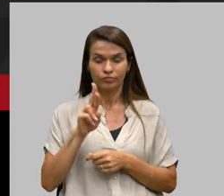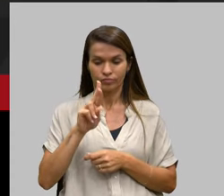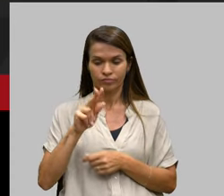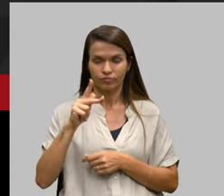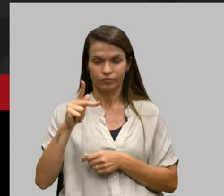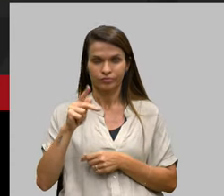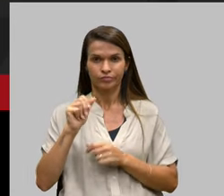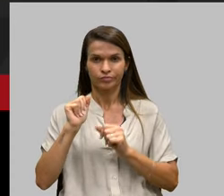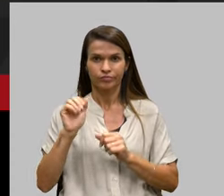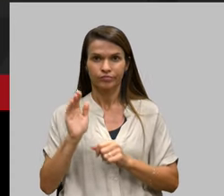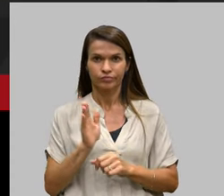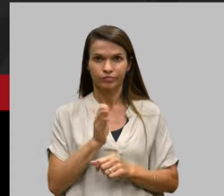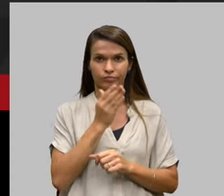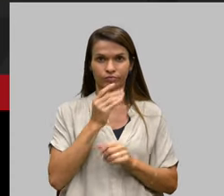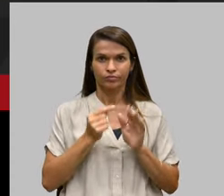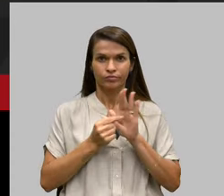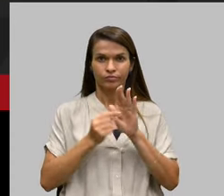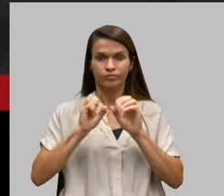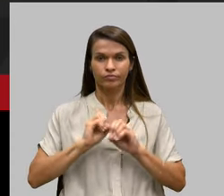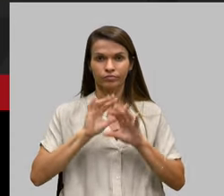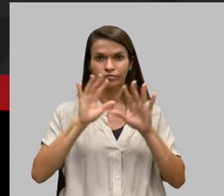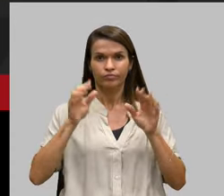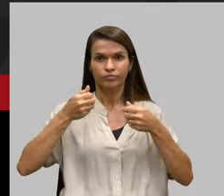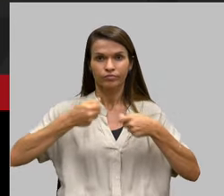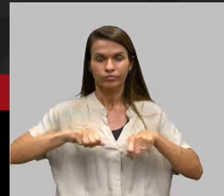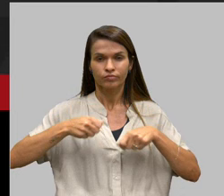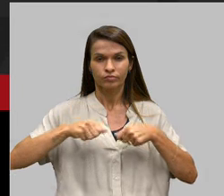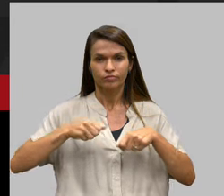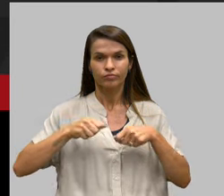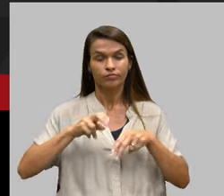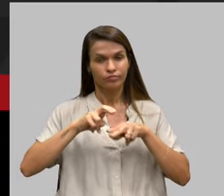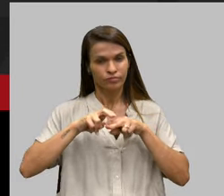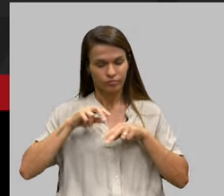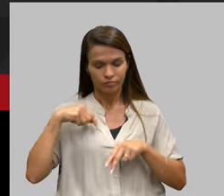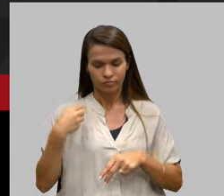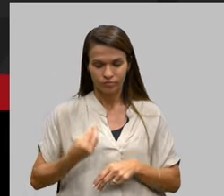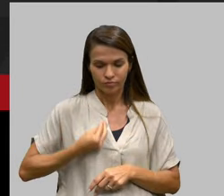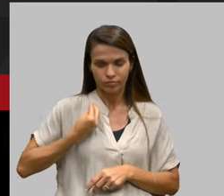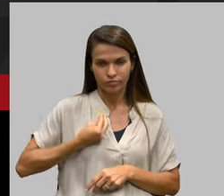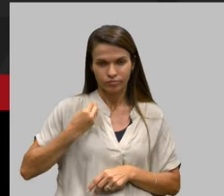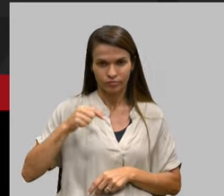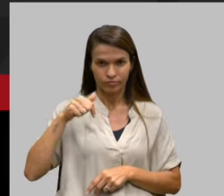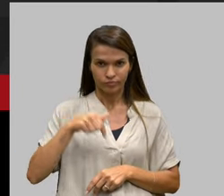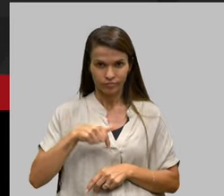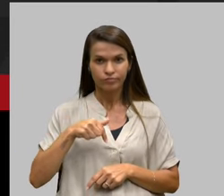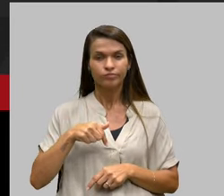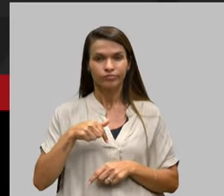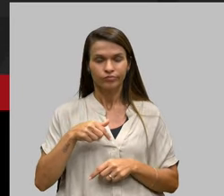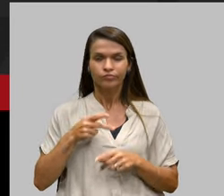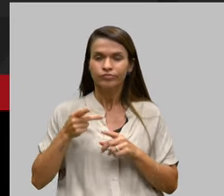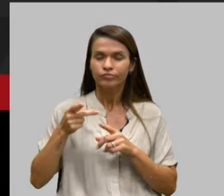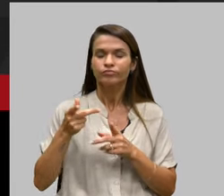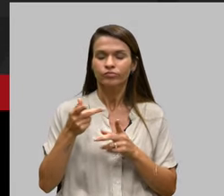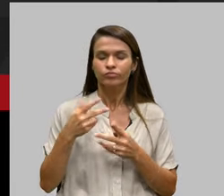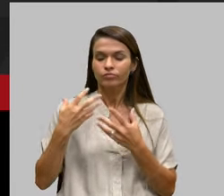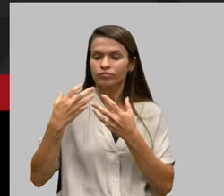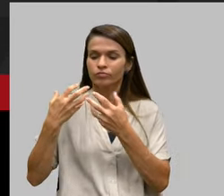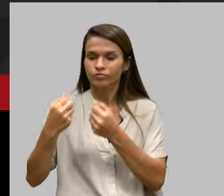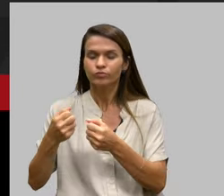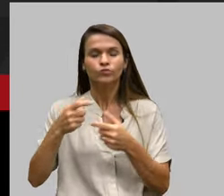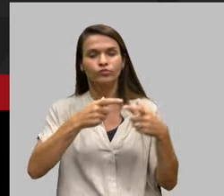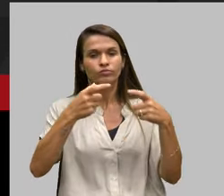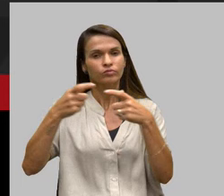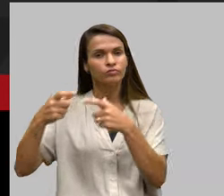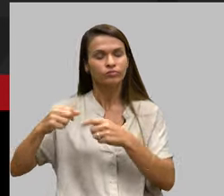aqui só para deixar claro a necessidade por isso estamos aqui por isso vamos aonde somos chamados eh pra gente